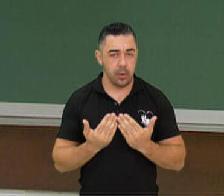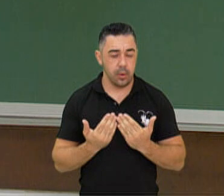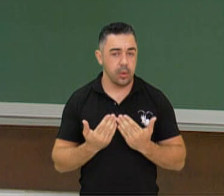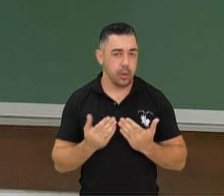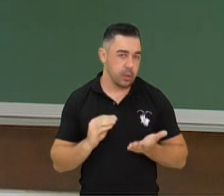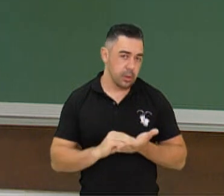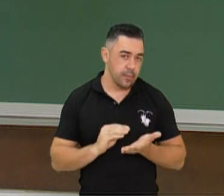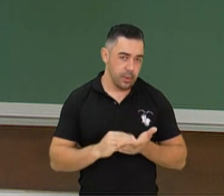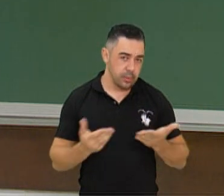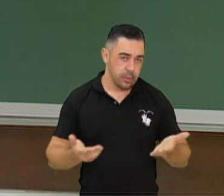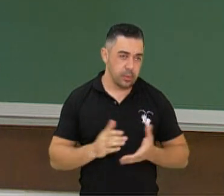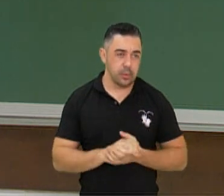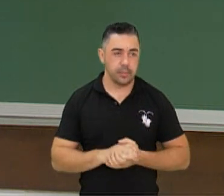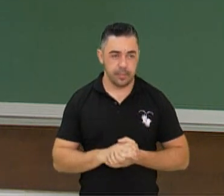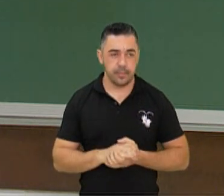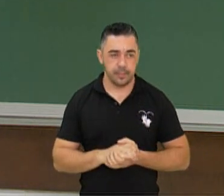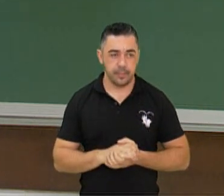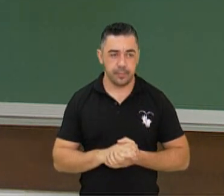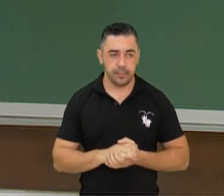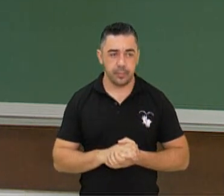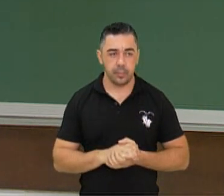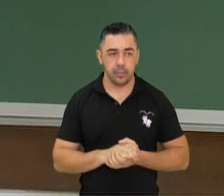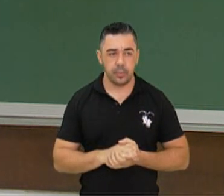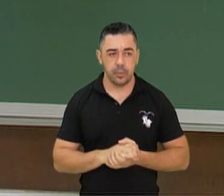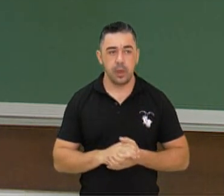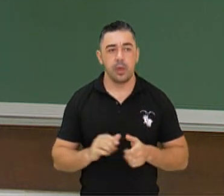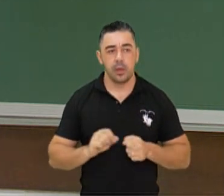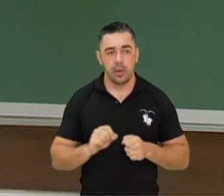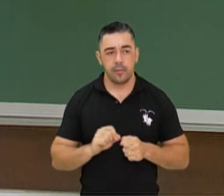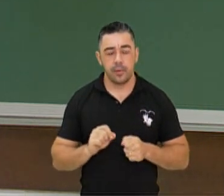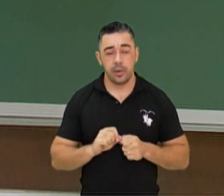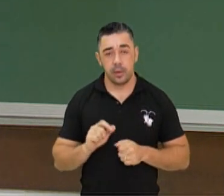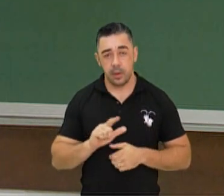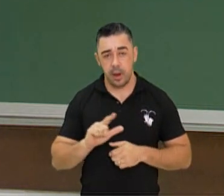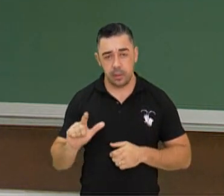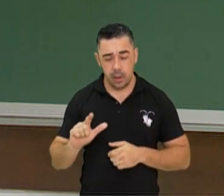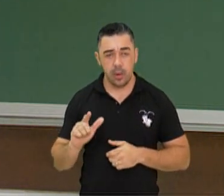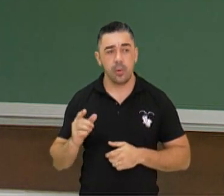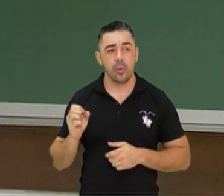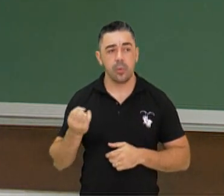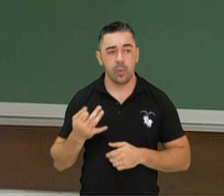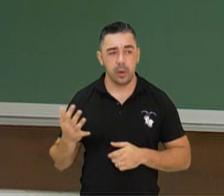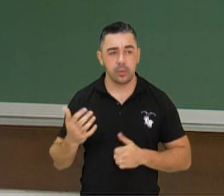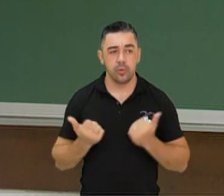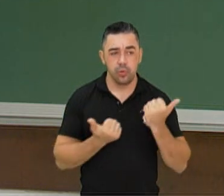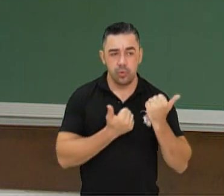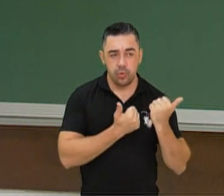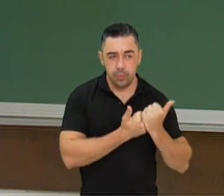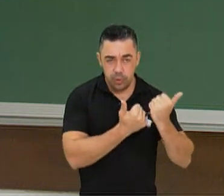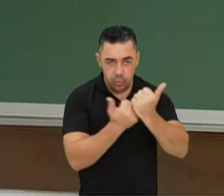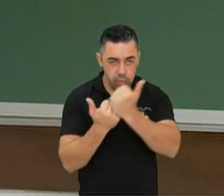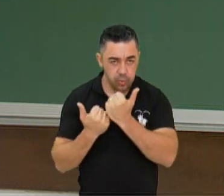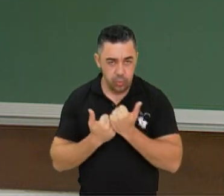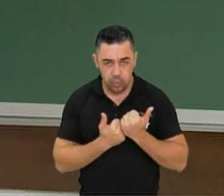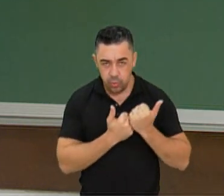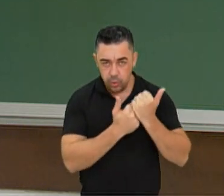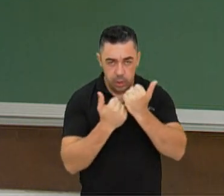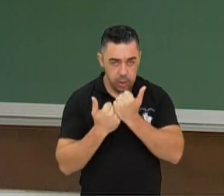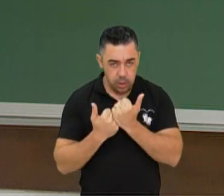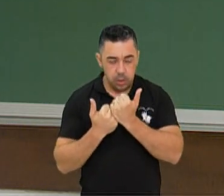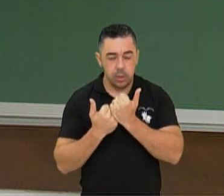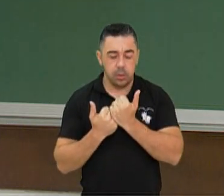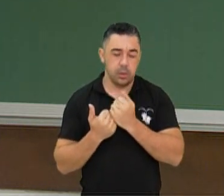é o que vai ficar faltando, que eu tenho a área total. Então, eu vou calcular a área lateral fazendo o quê? Substituindo as áreas da